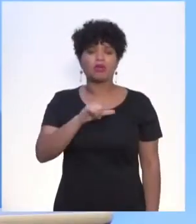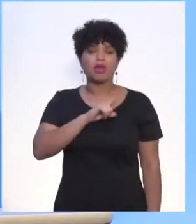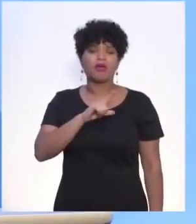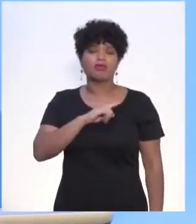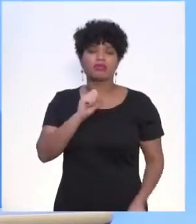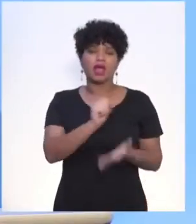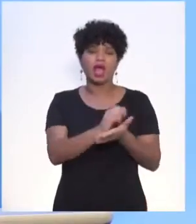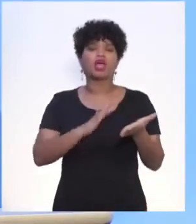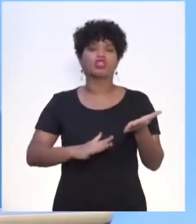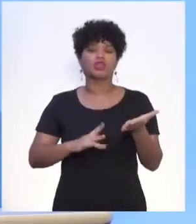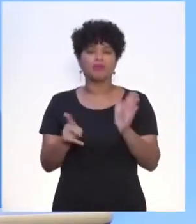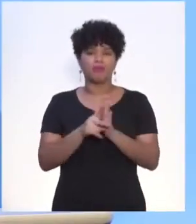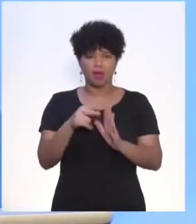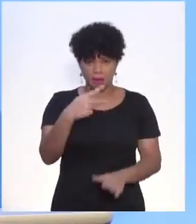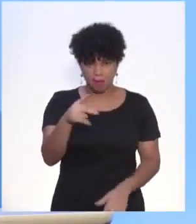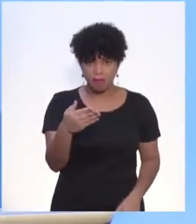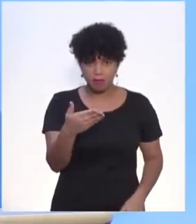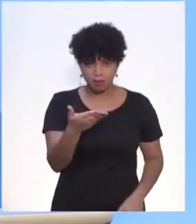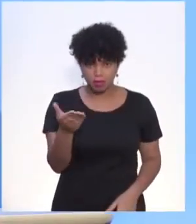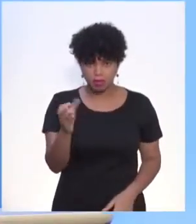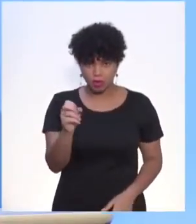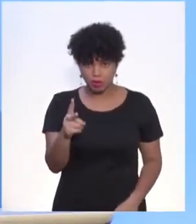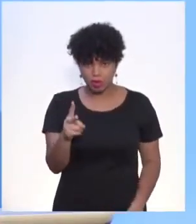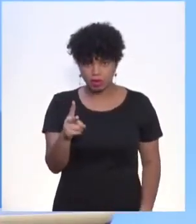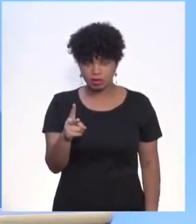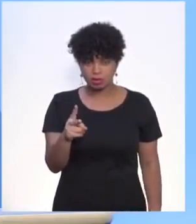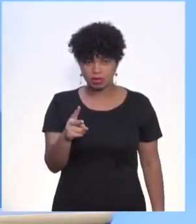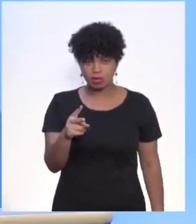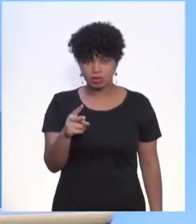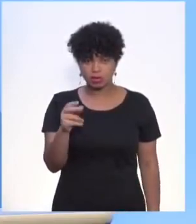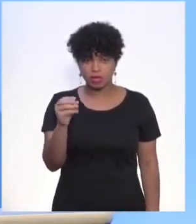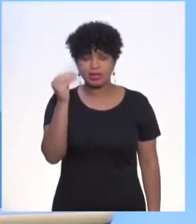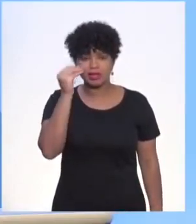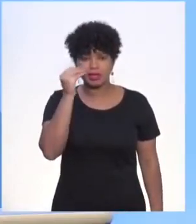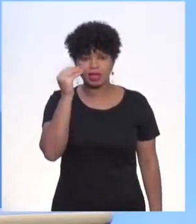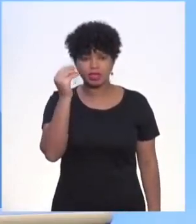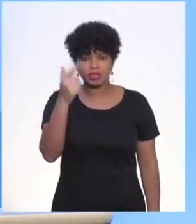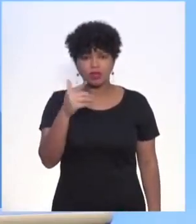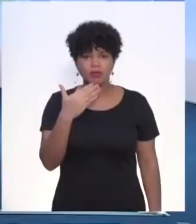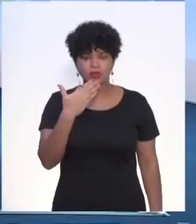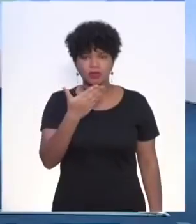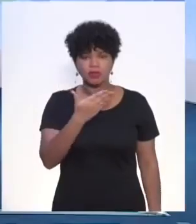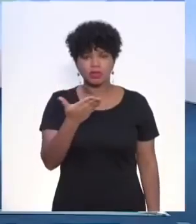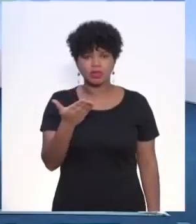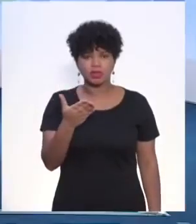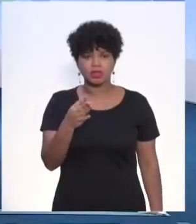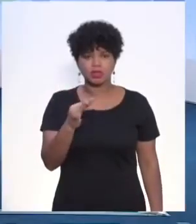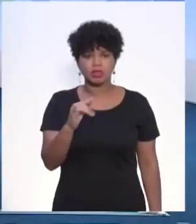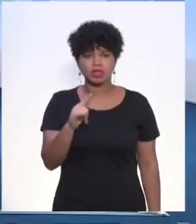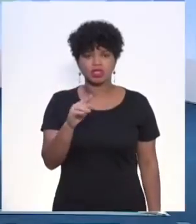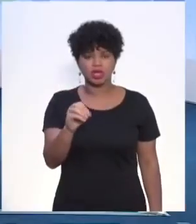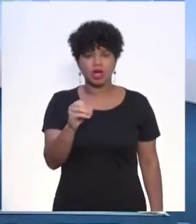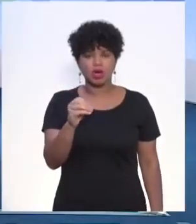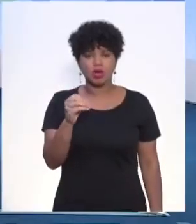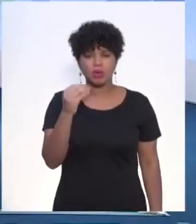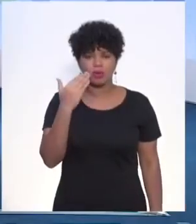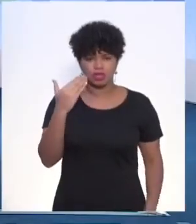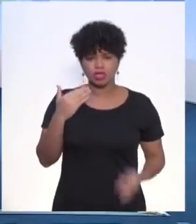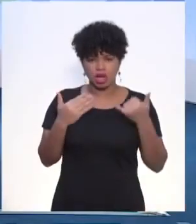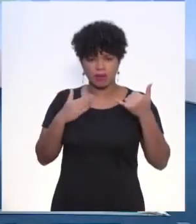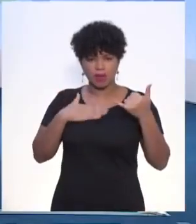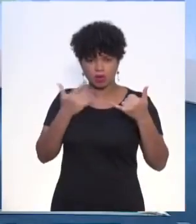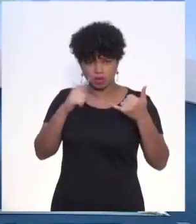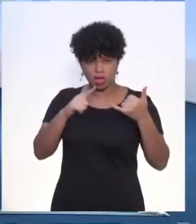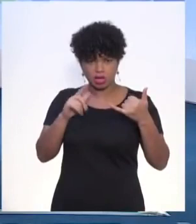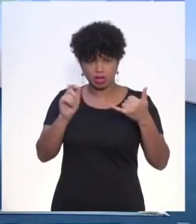lá aparecendo para a sua turma. Nosso diretor consegue fechar aqui, diretor? Tiago, consegue fechar aqui? Deixa